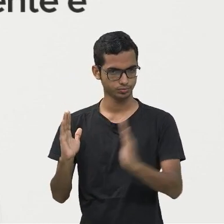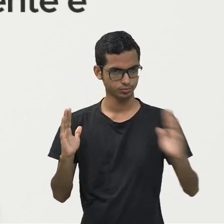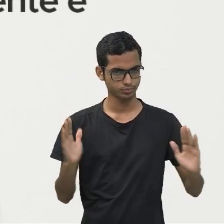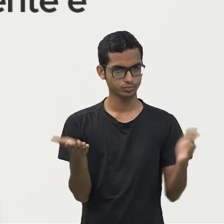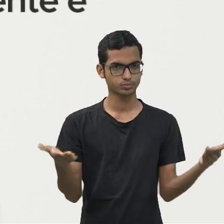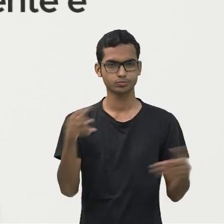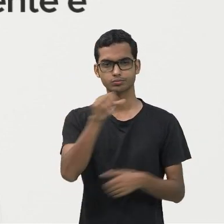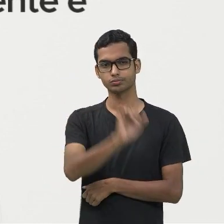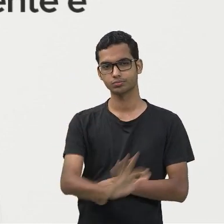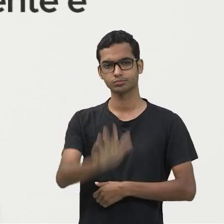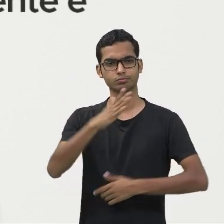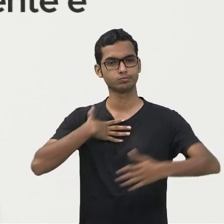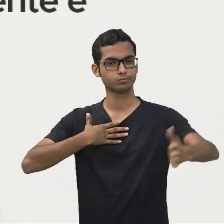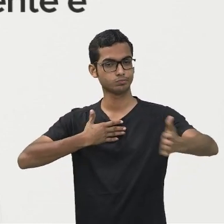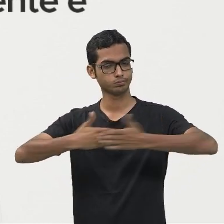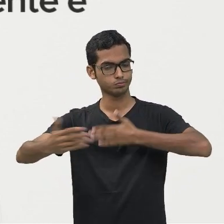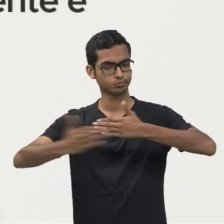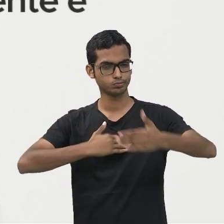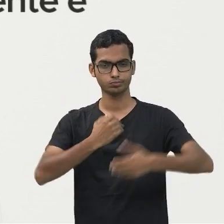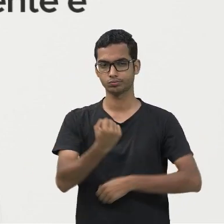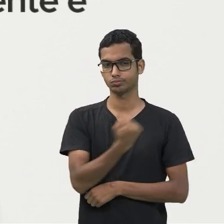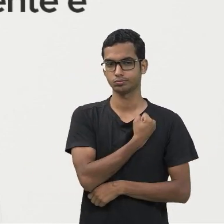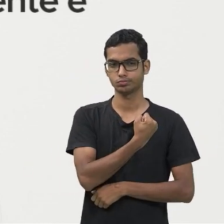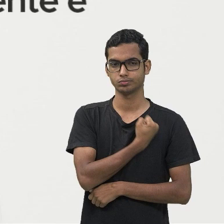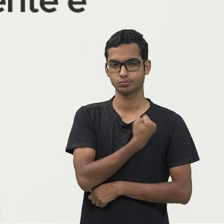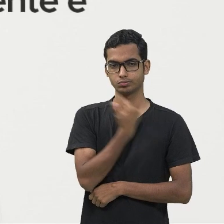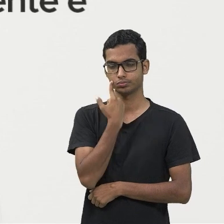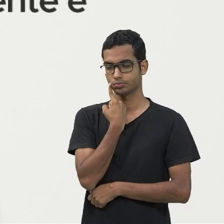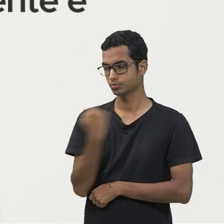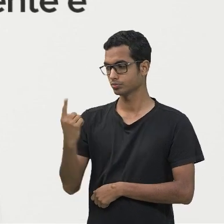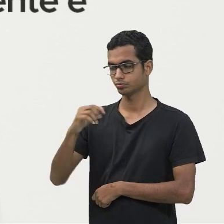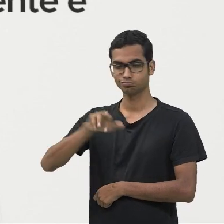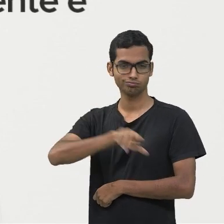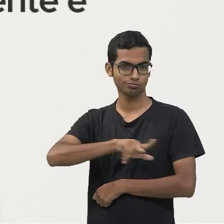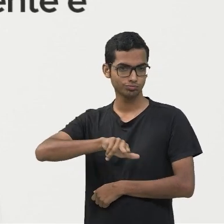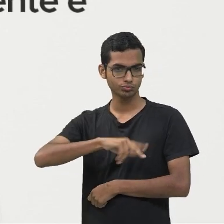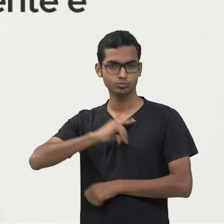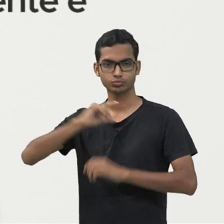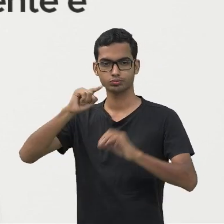generalizamos para qualquer número natural, não nulo n,